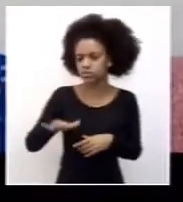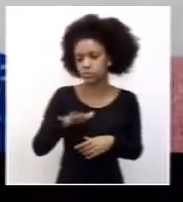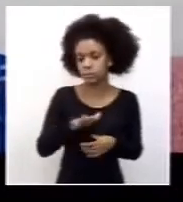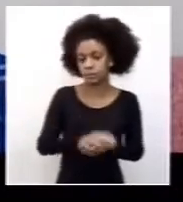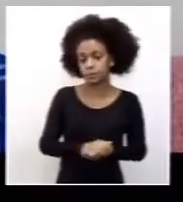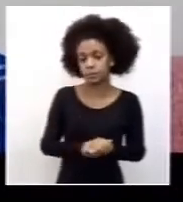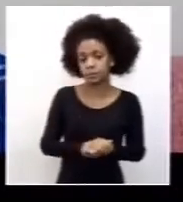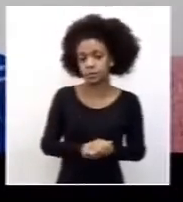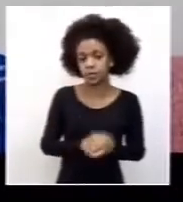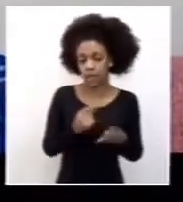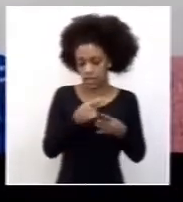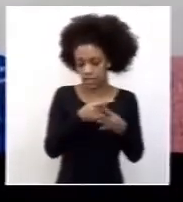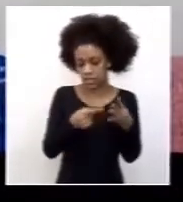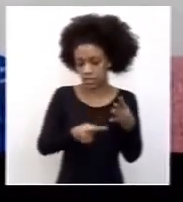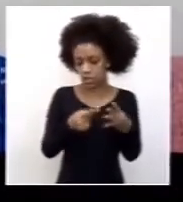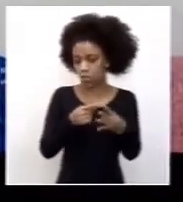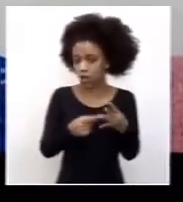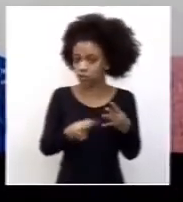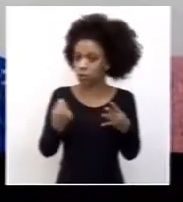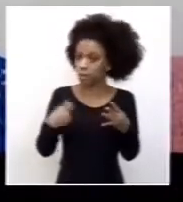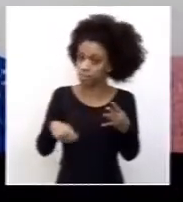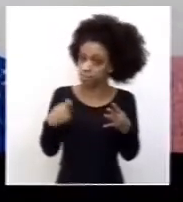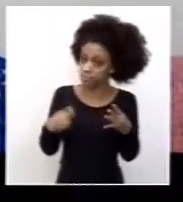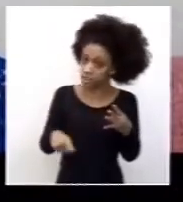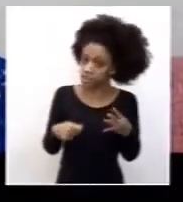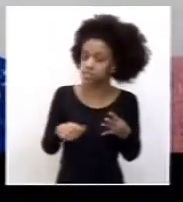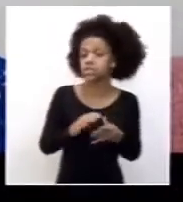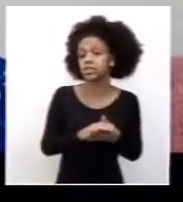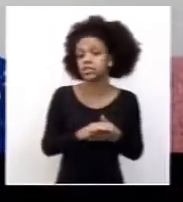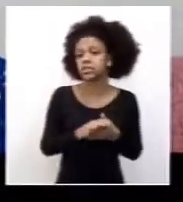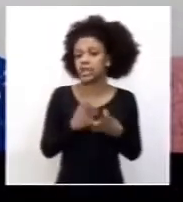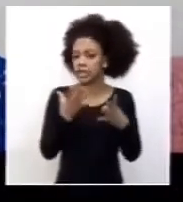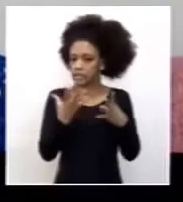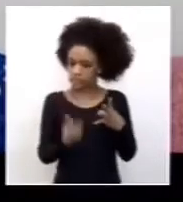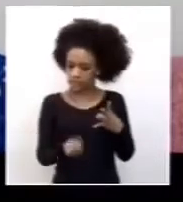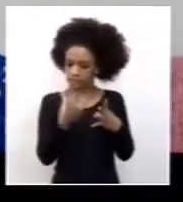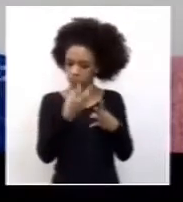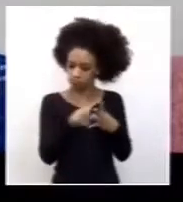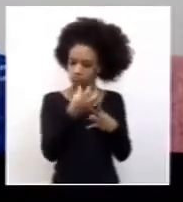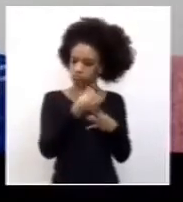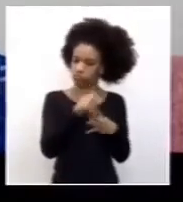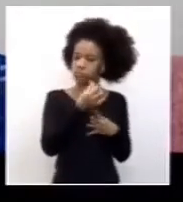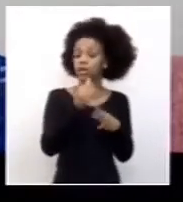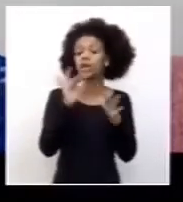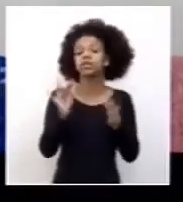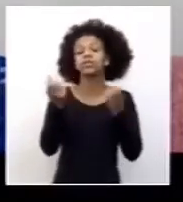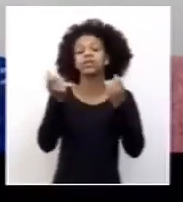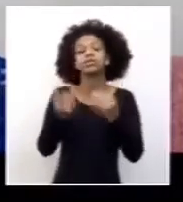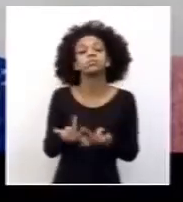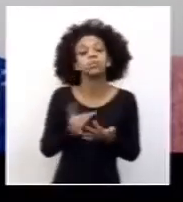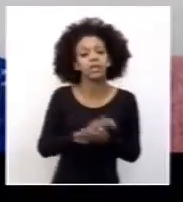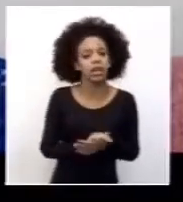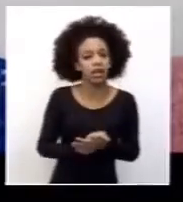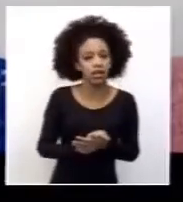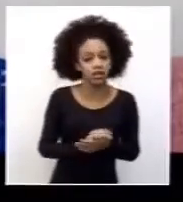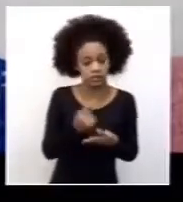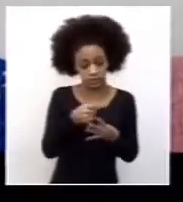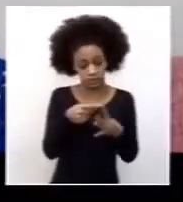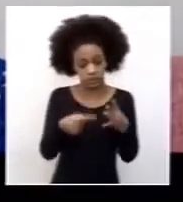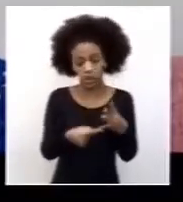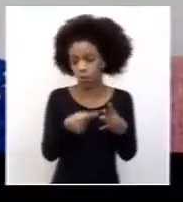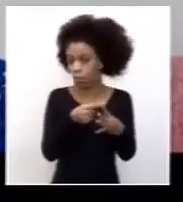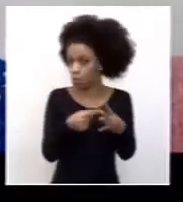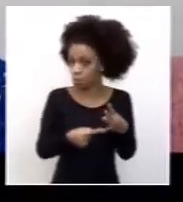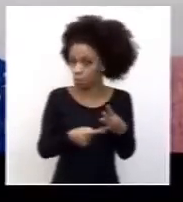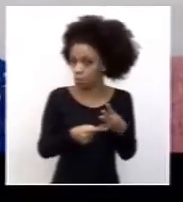educacionais. Essas 4 dimensões precisam ser levadas em consideração. Então vamos falar um pouco a respeito dessas 4 dimensões